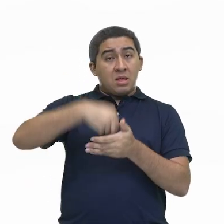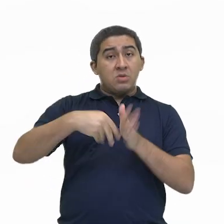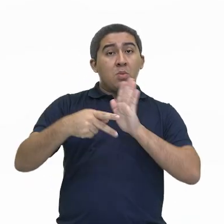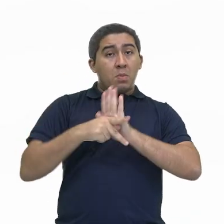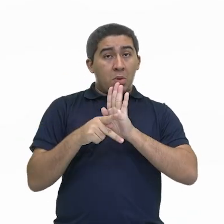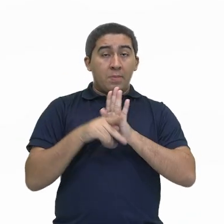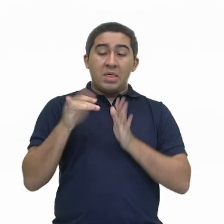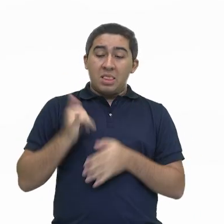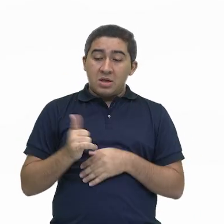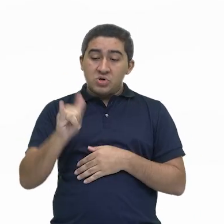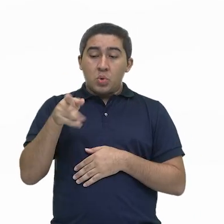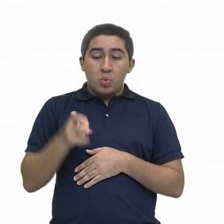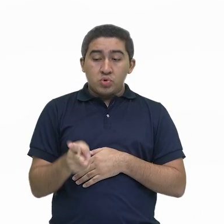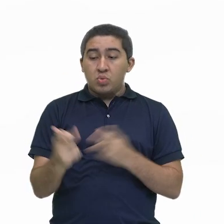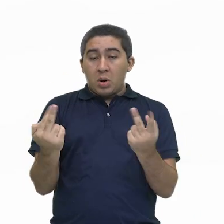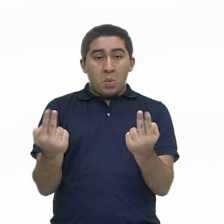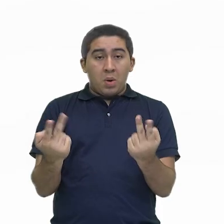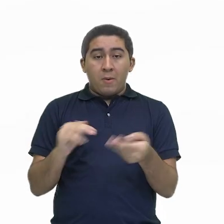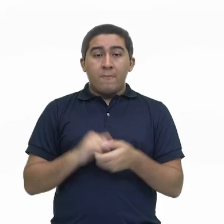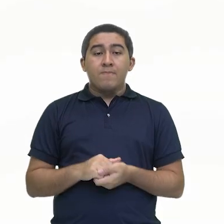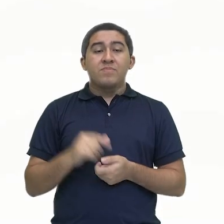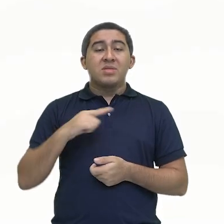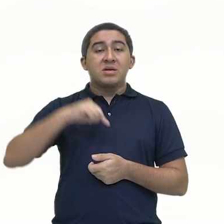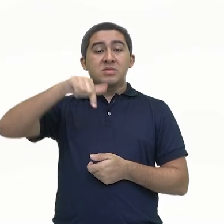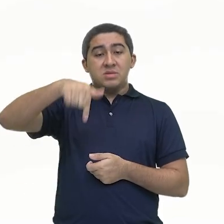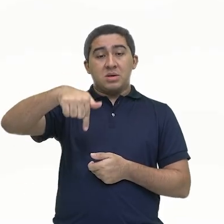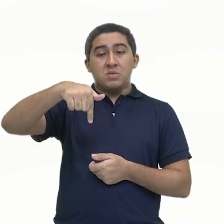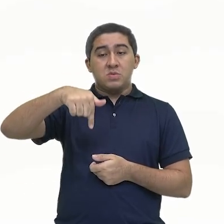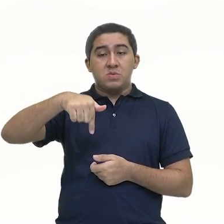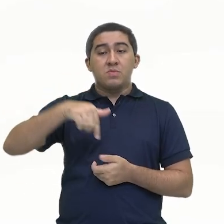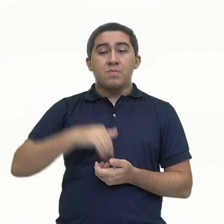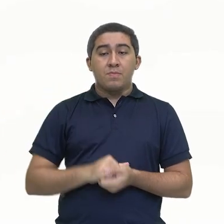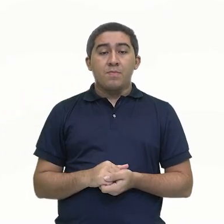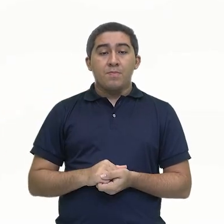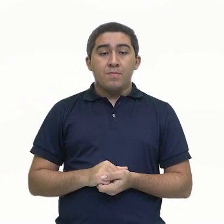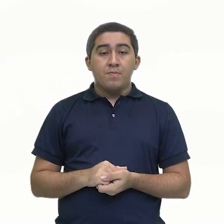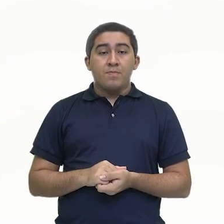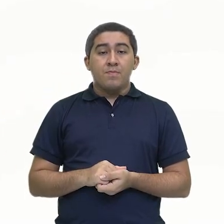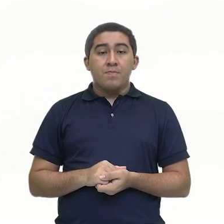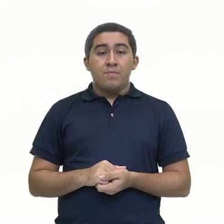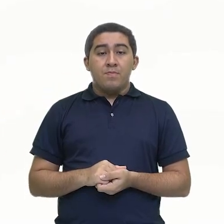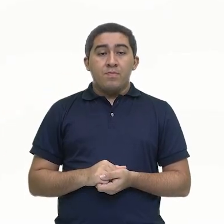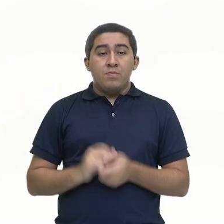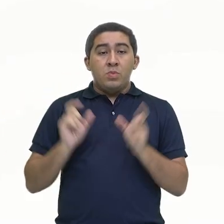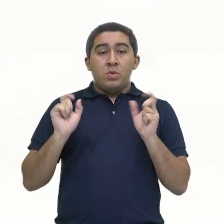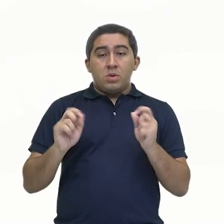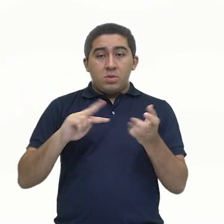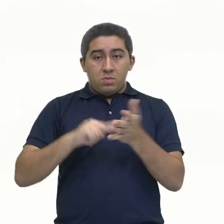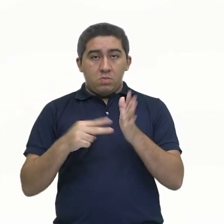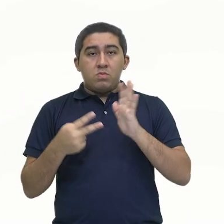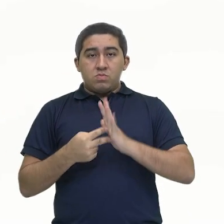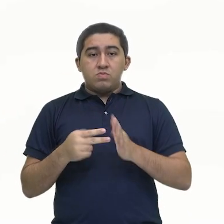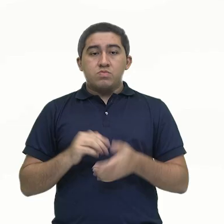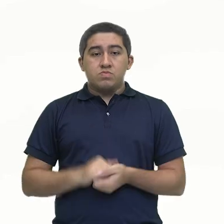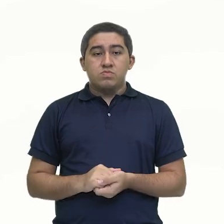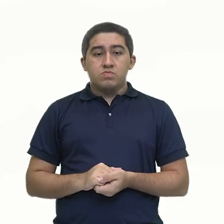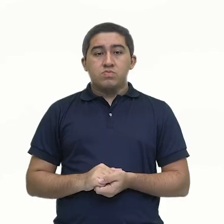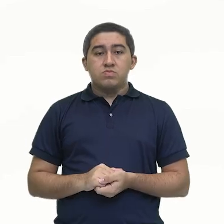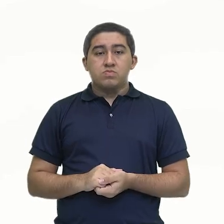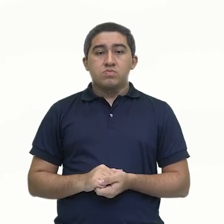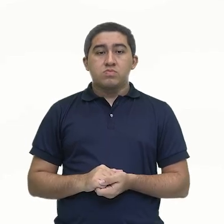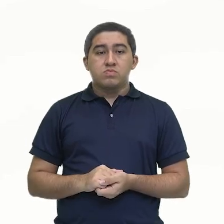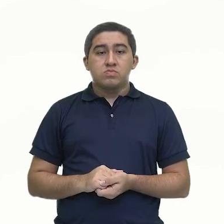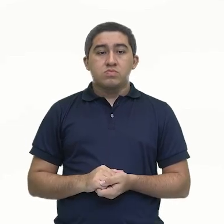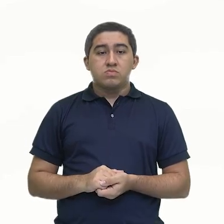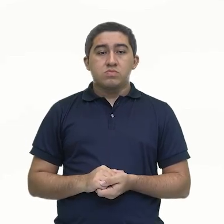camada. E ao total são consideradas 7 camadas eletrônicas. O que ele quer dizer? Que se aqui